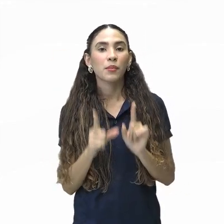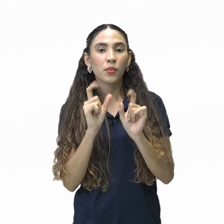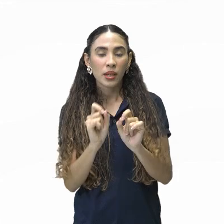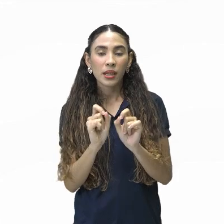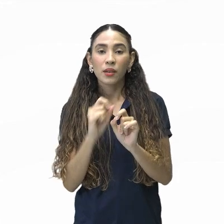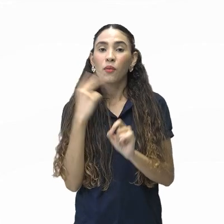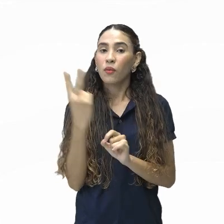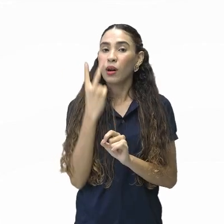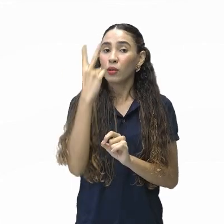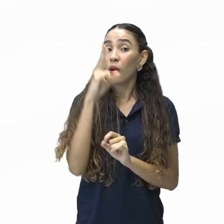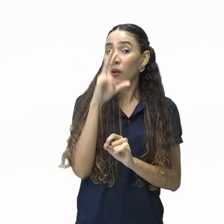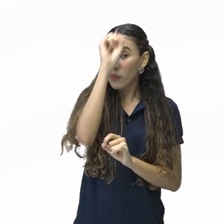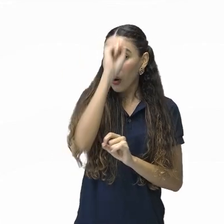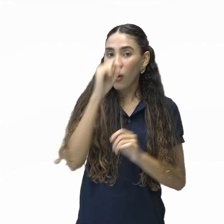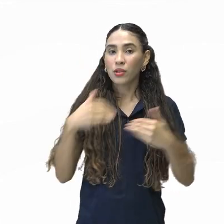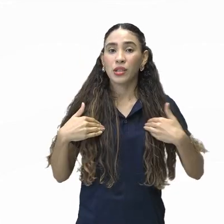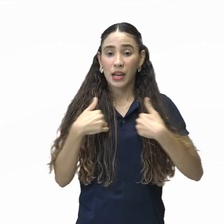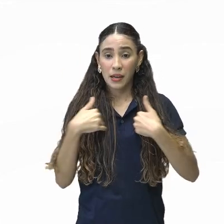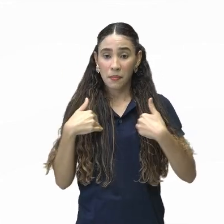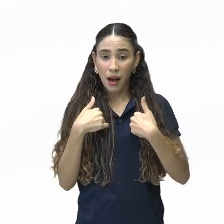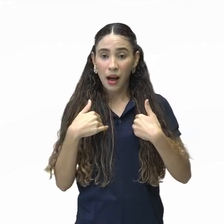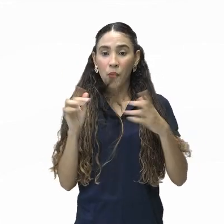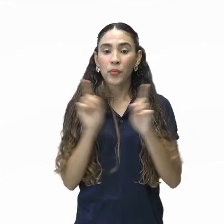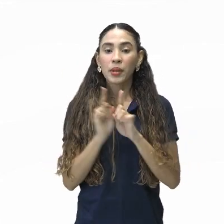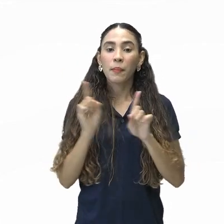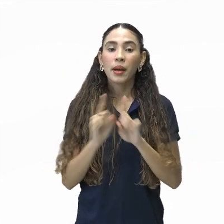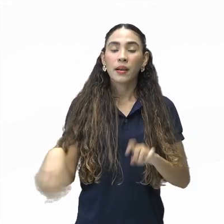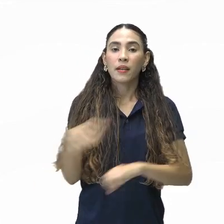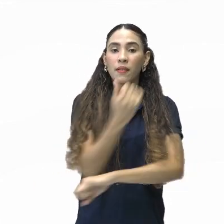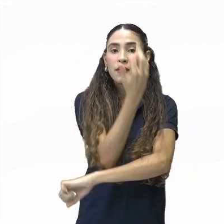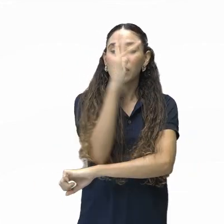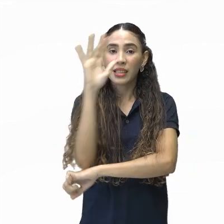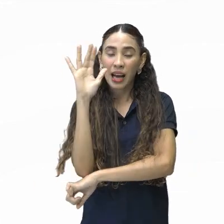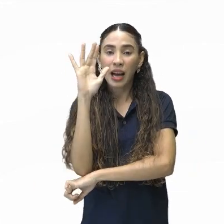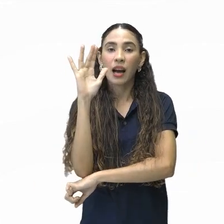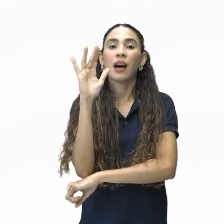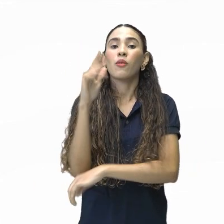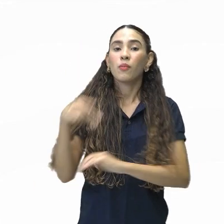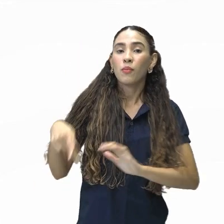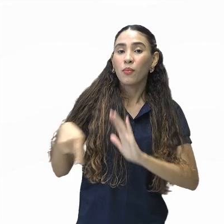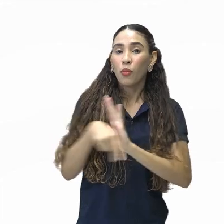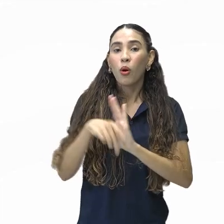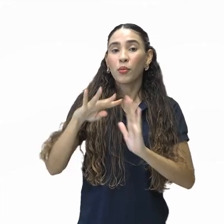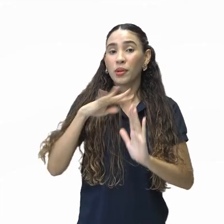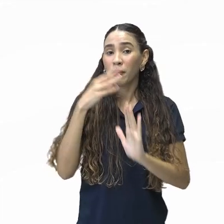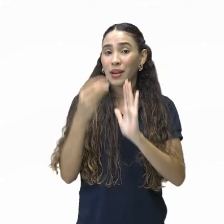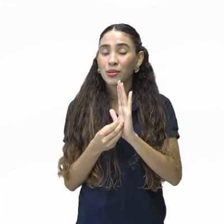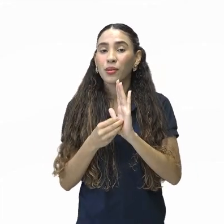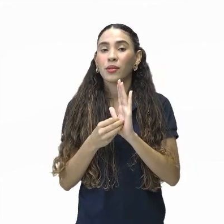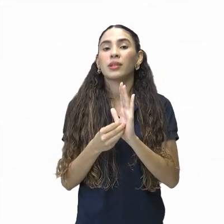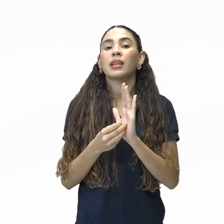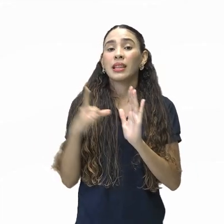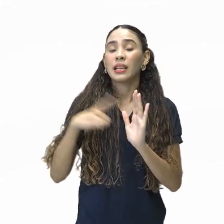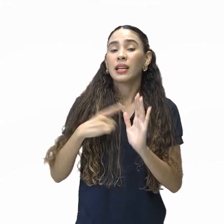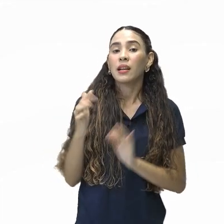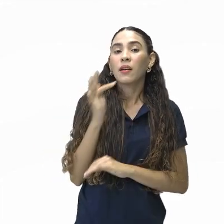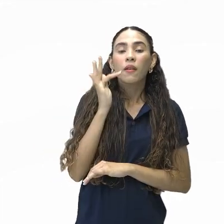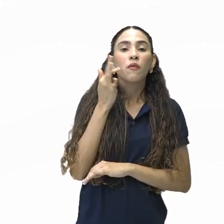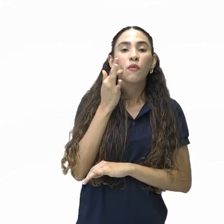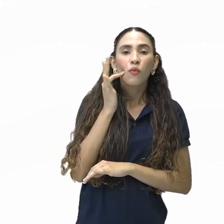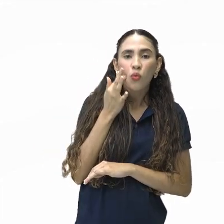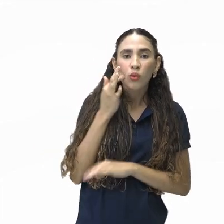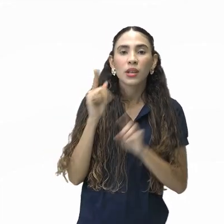uma riqueza de animais, de vegetais, de plantas nativas, né, que dão frutos para a gente,